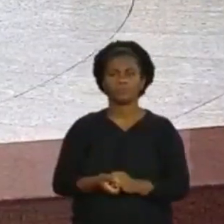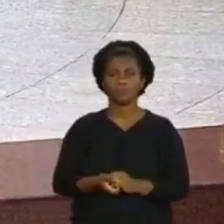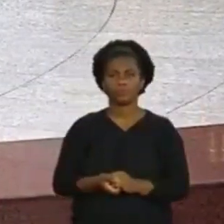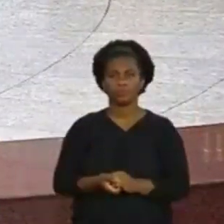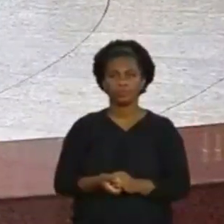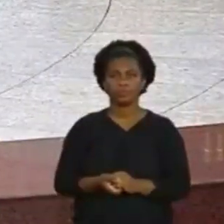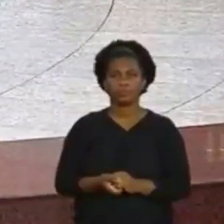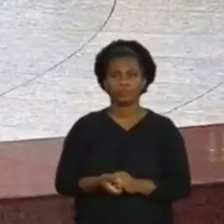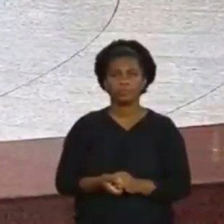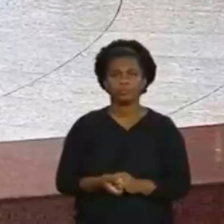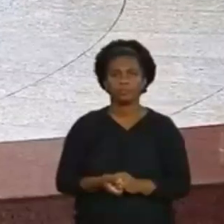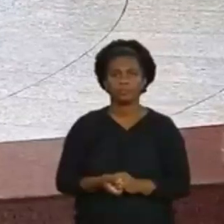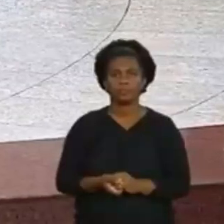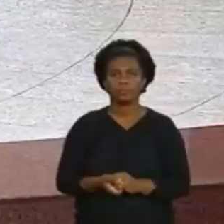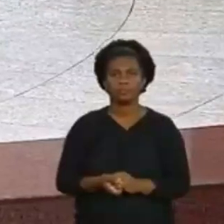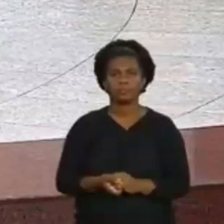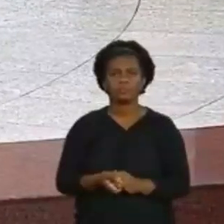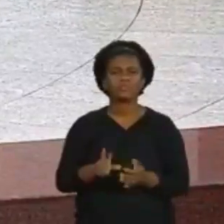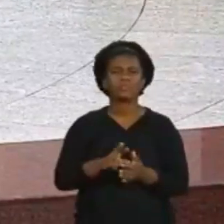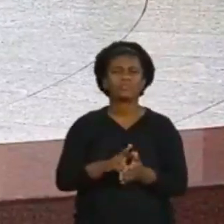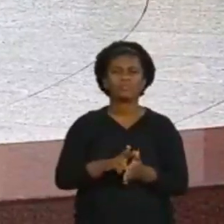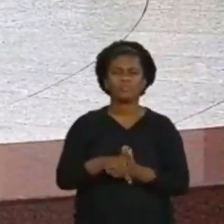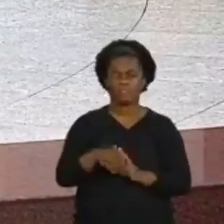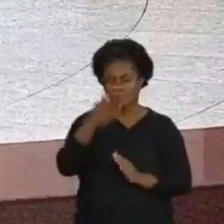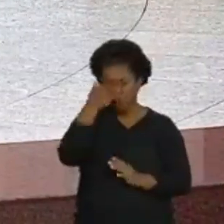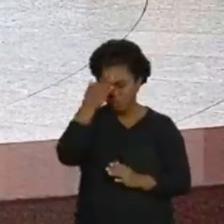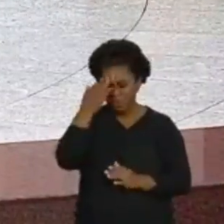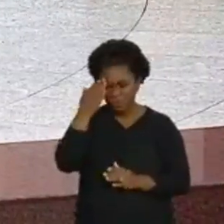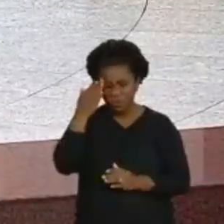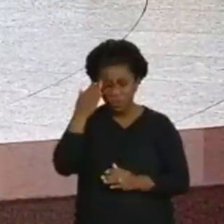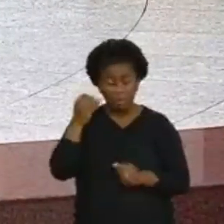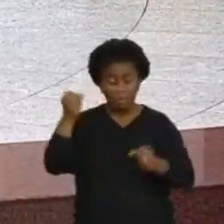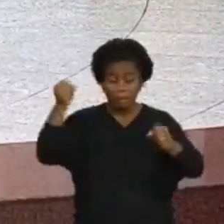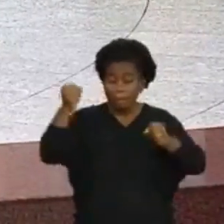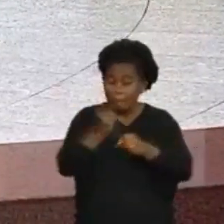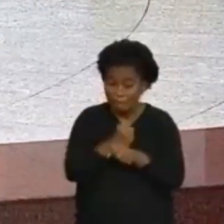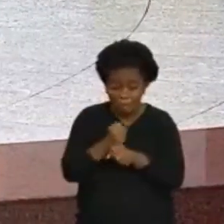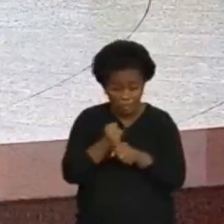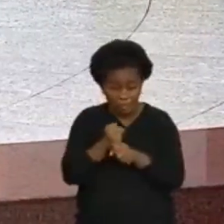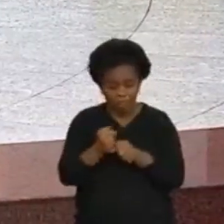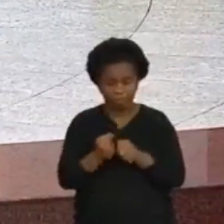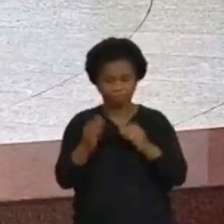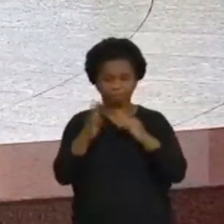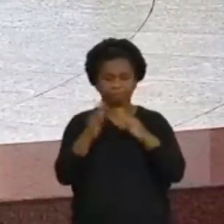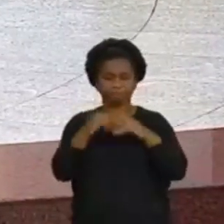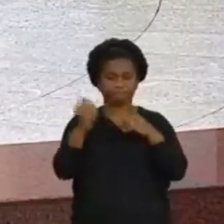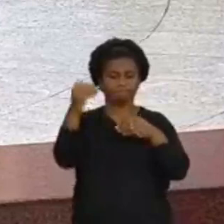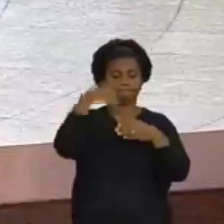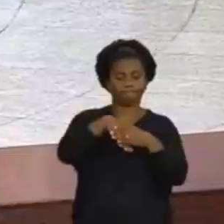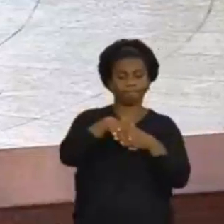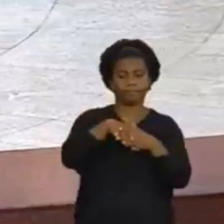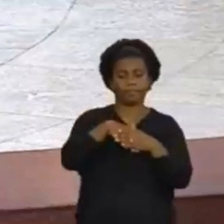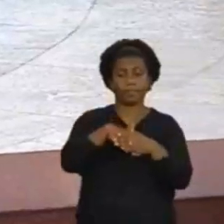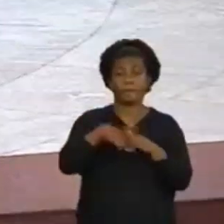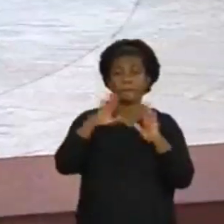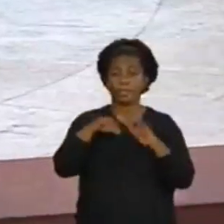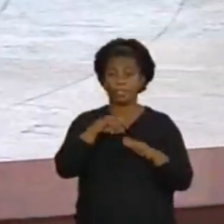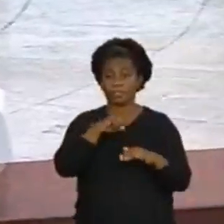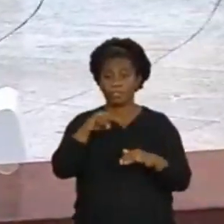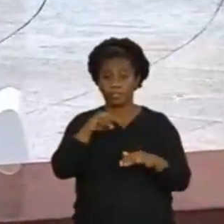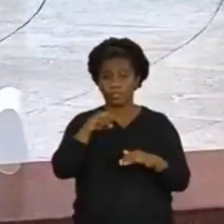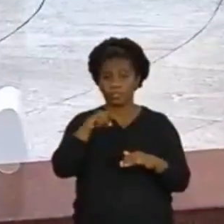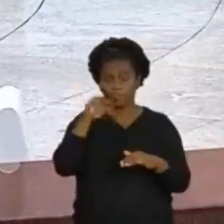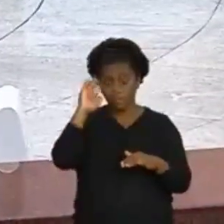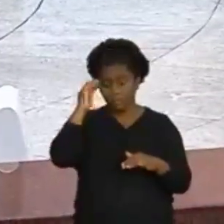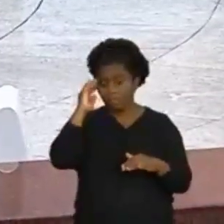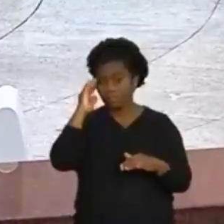Muitas pessoas ficam anos dentro da igreja, anos. Se você não compreender que Deus